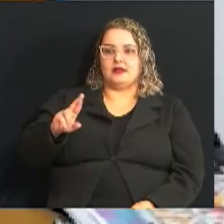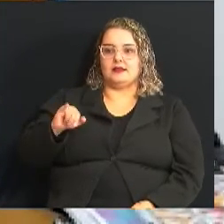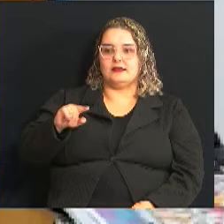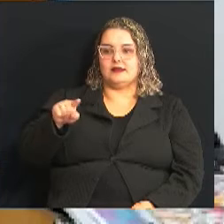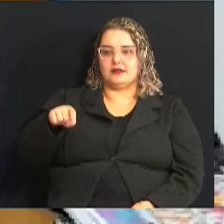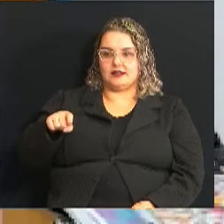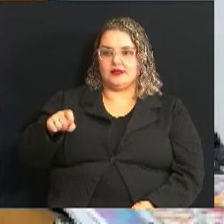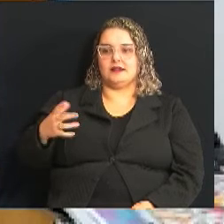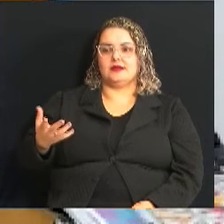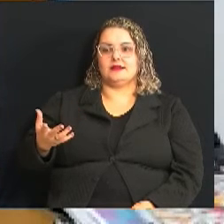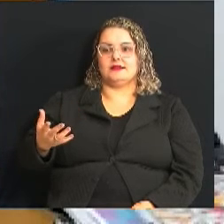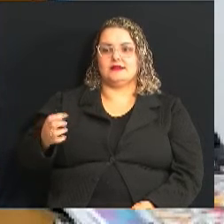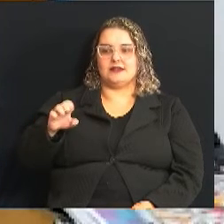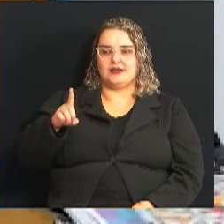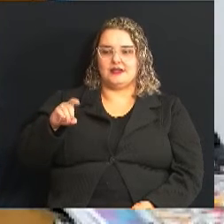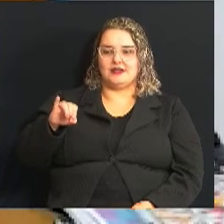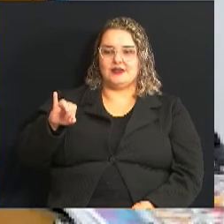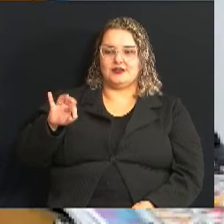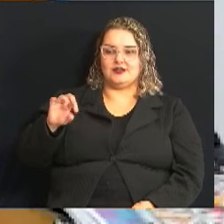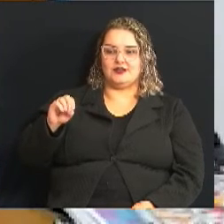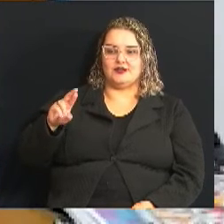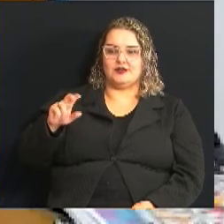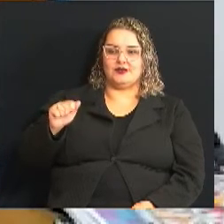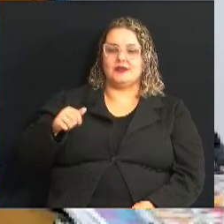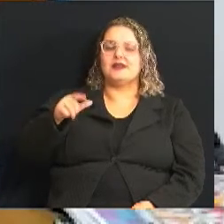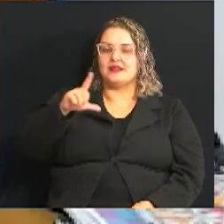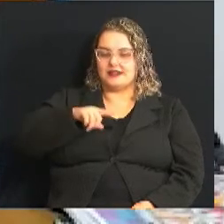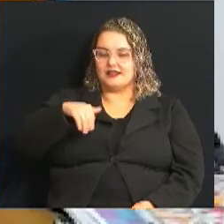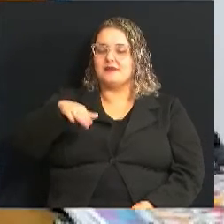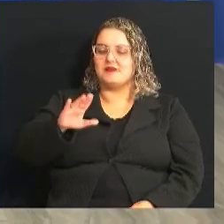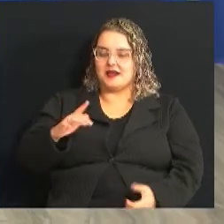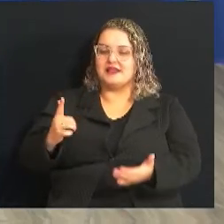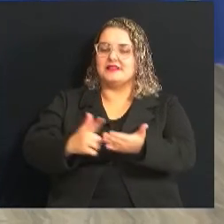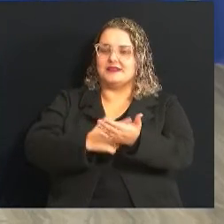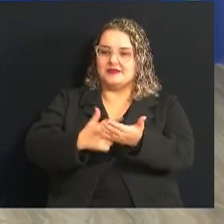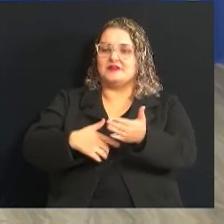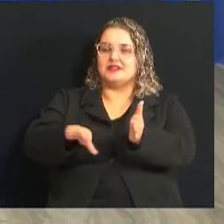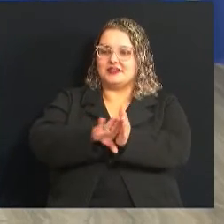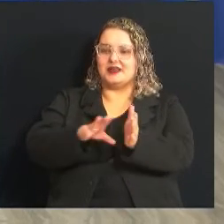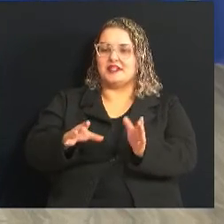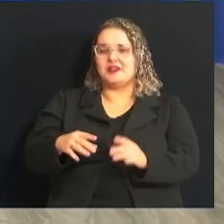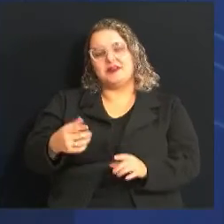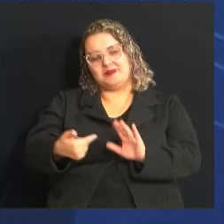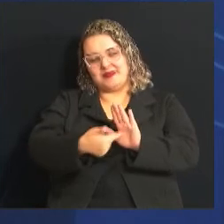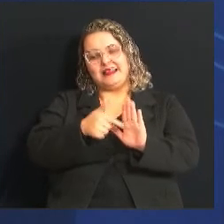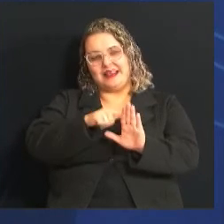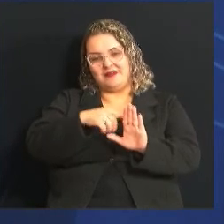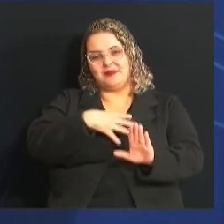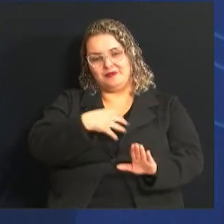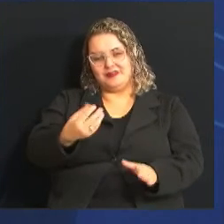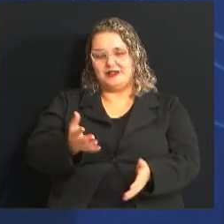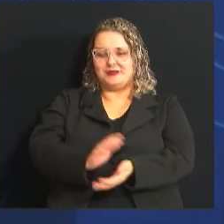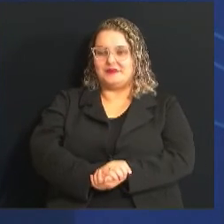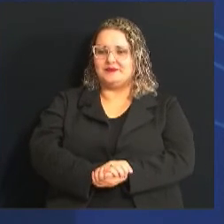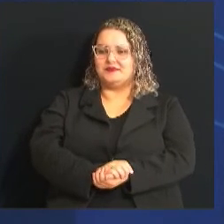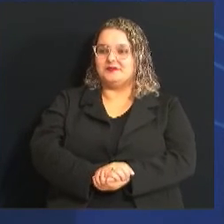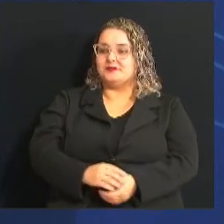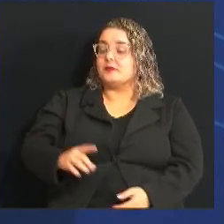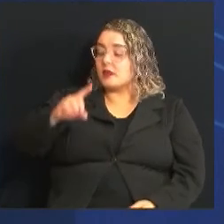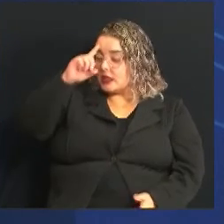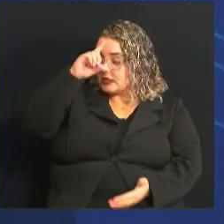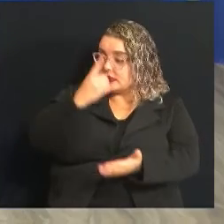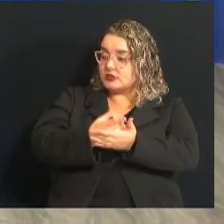indo aí, hein? Surpresa! Isso é ótimo. E você decidiu lançar esse livro de uma